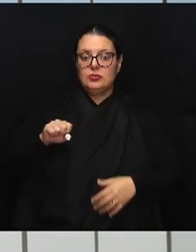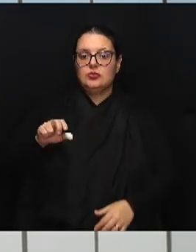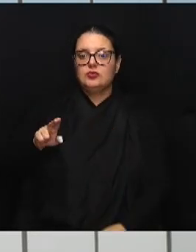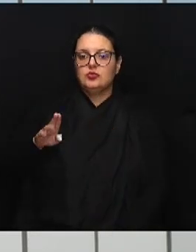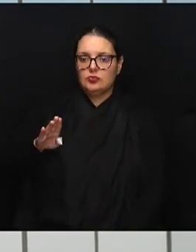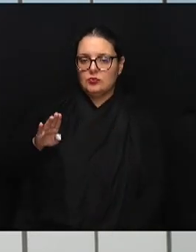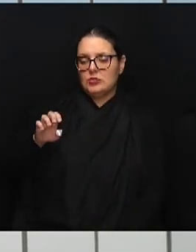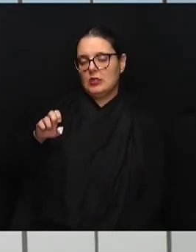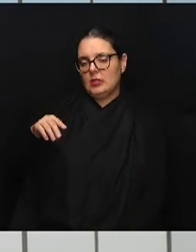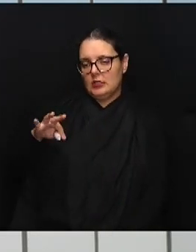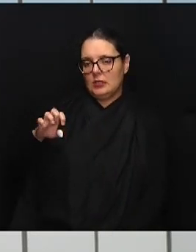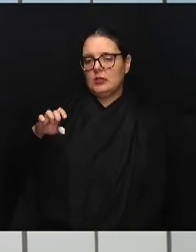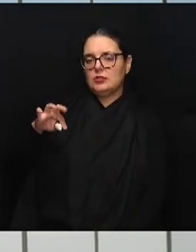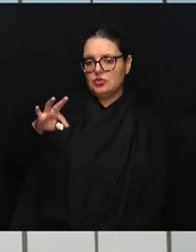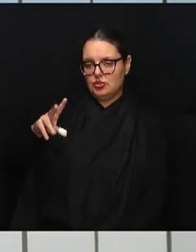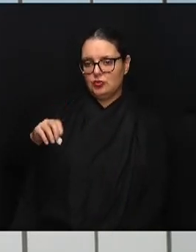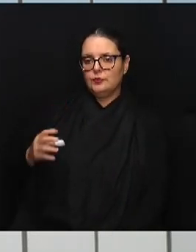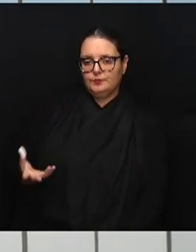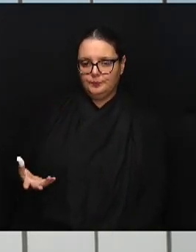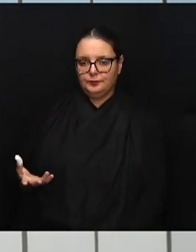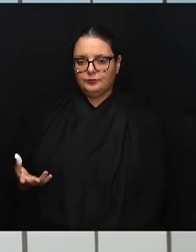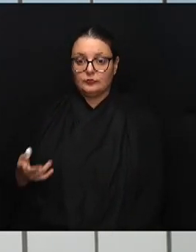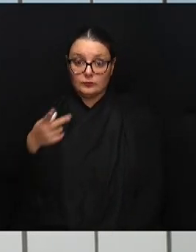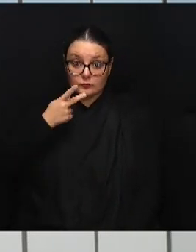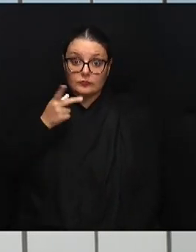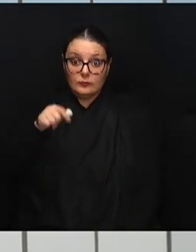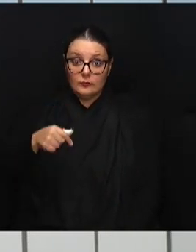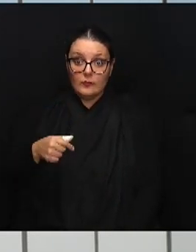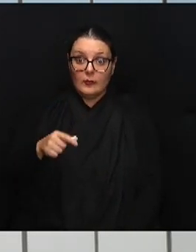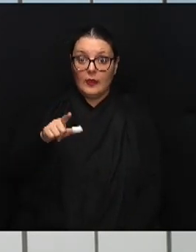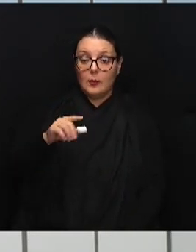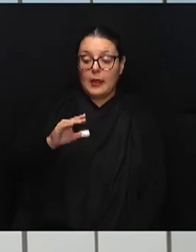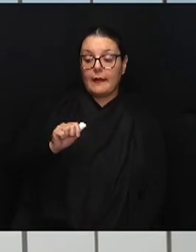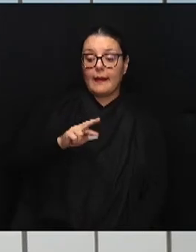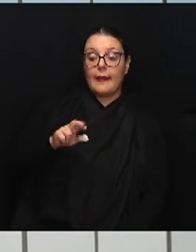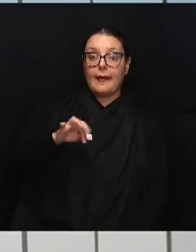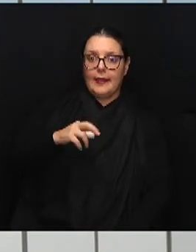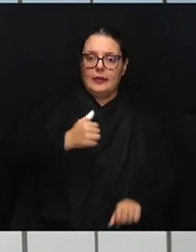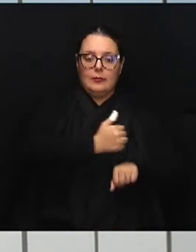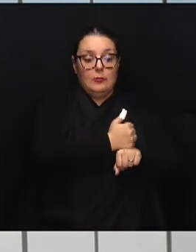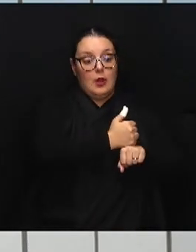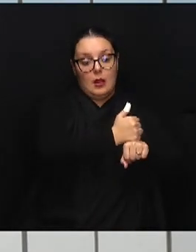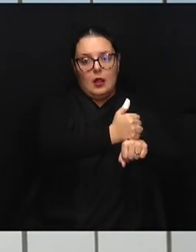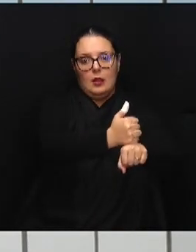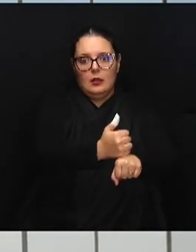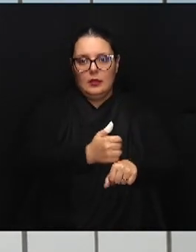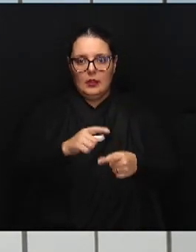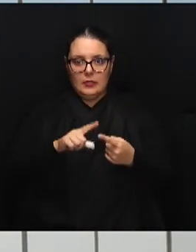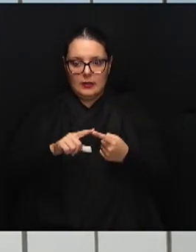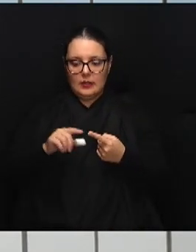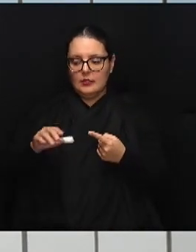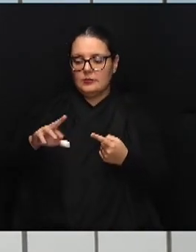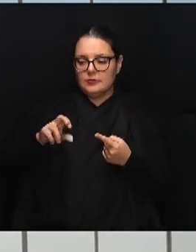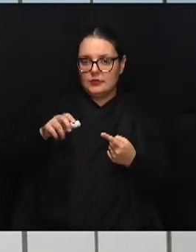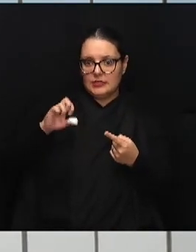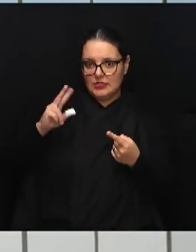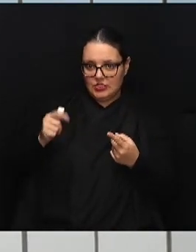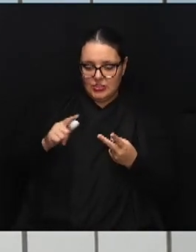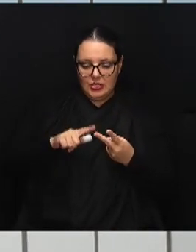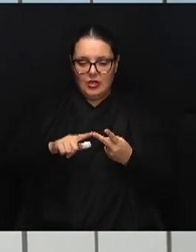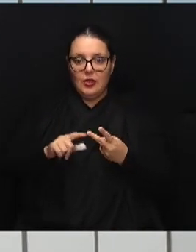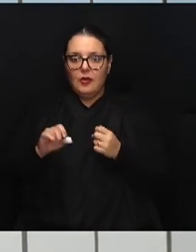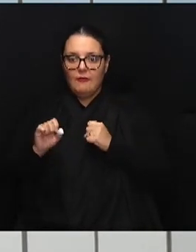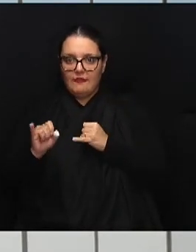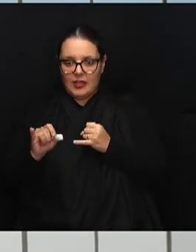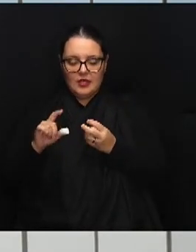que você vai ter, eu até falo que é uma carreira, né? Você tem o crush, o ficante